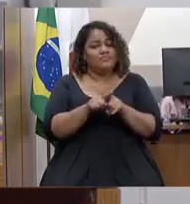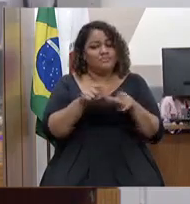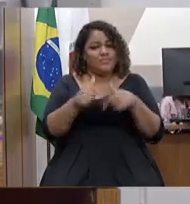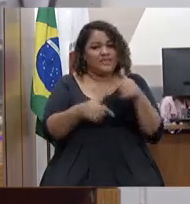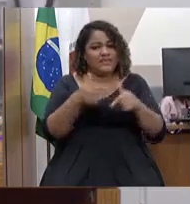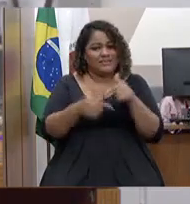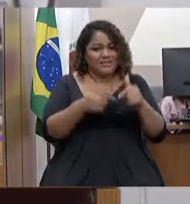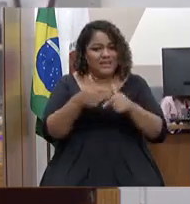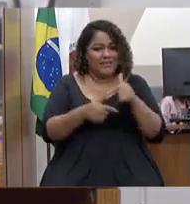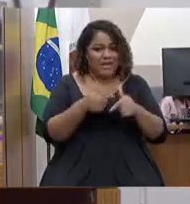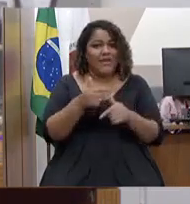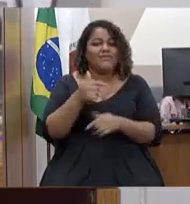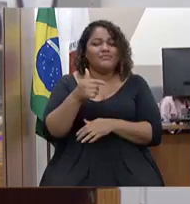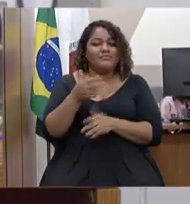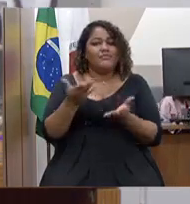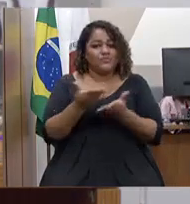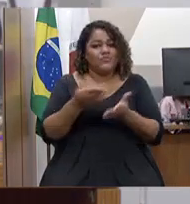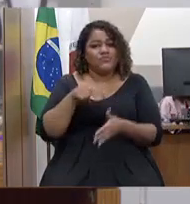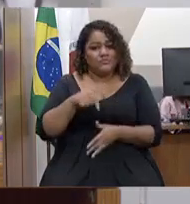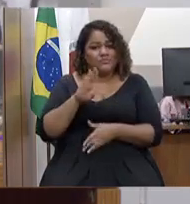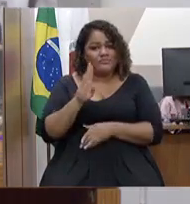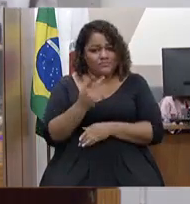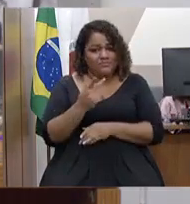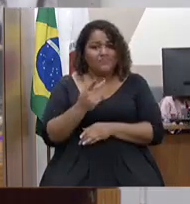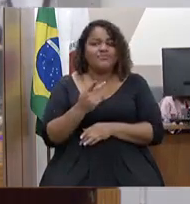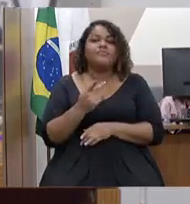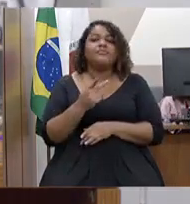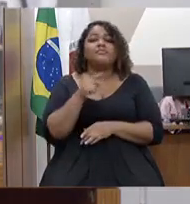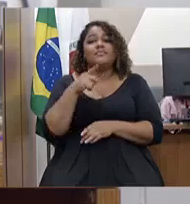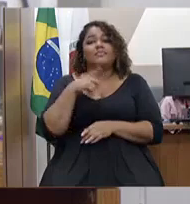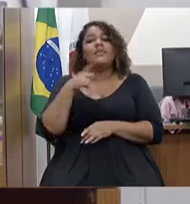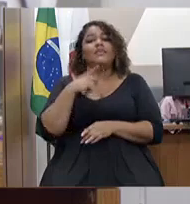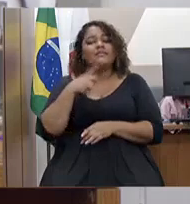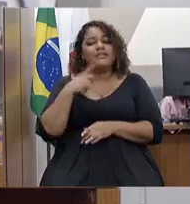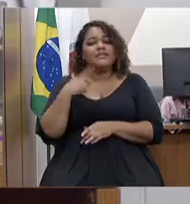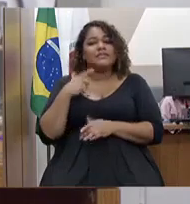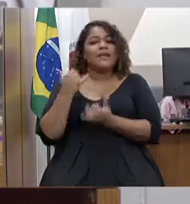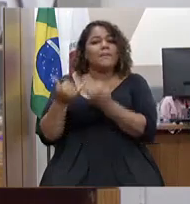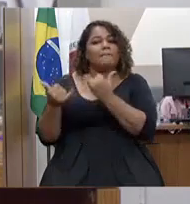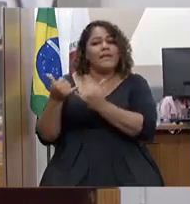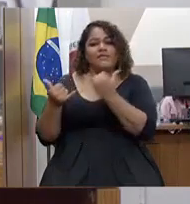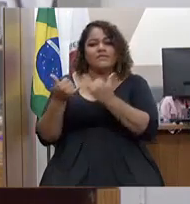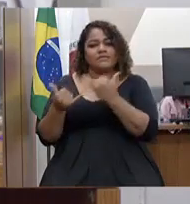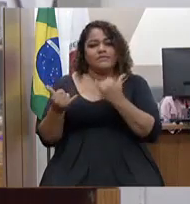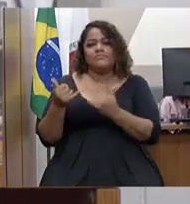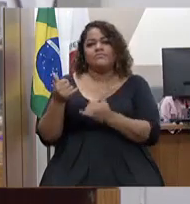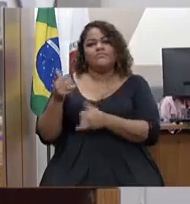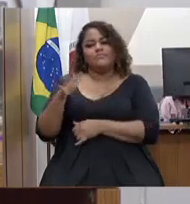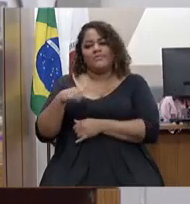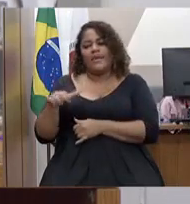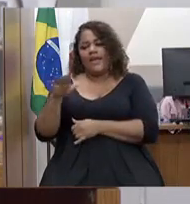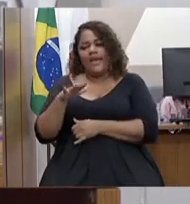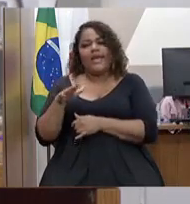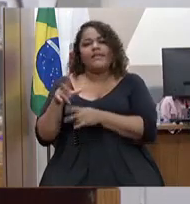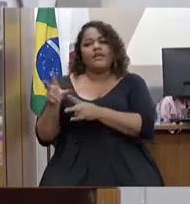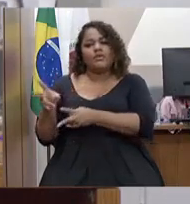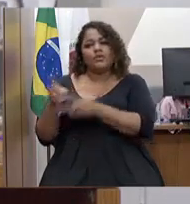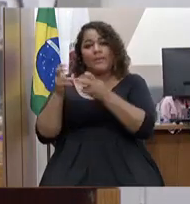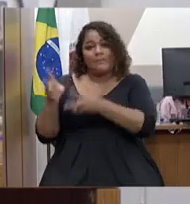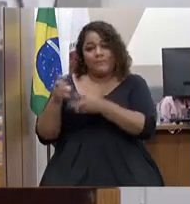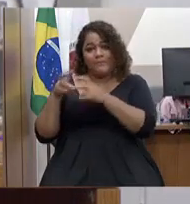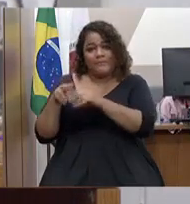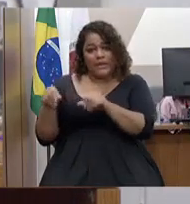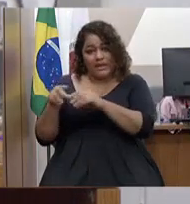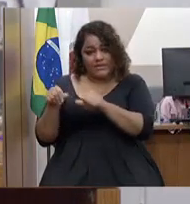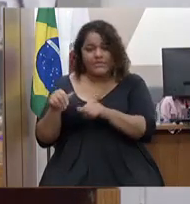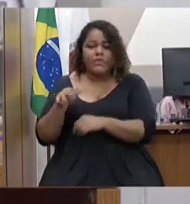no setor siderúrgico na saúde nos vários setores do trabalho são situações